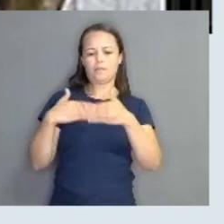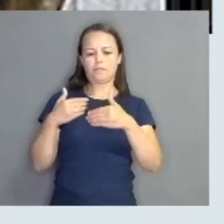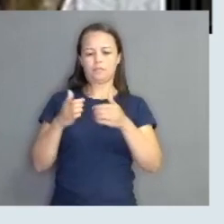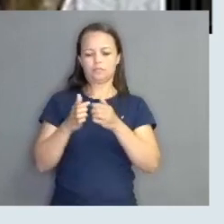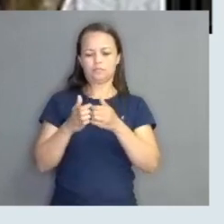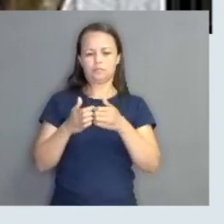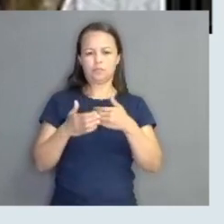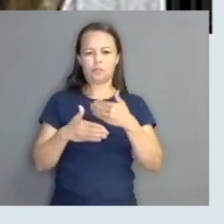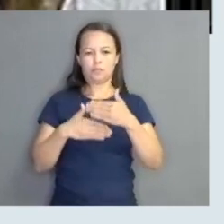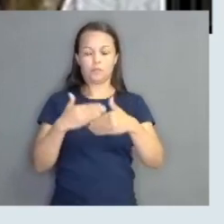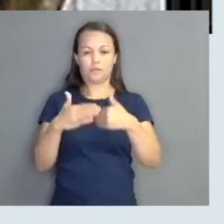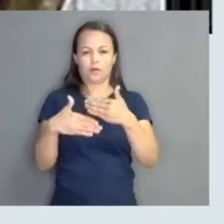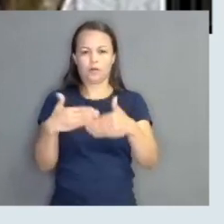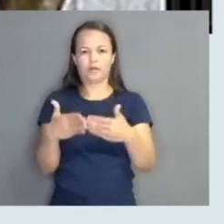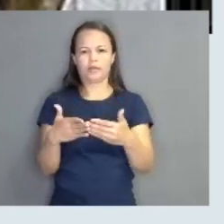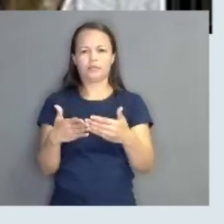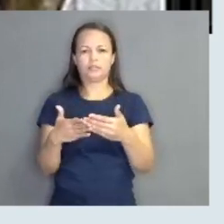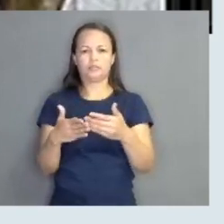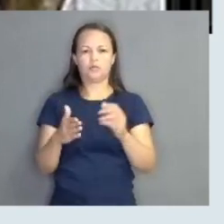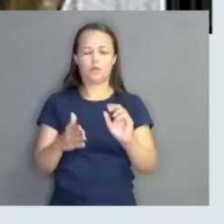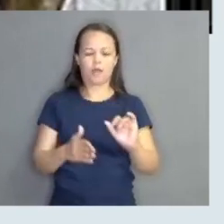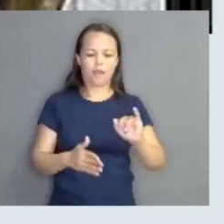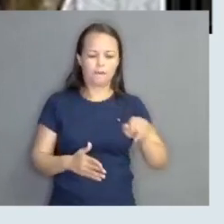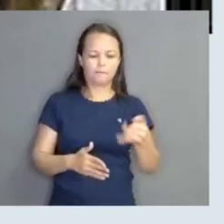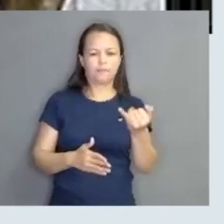né, aproveitando da riqueza do rio.